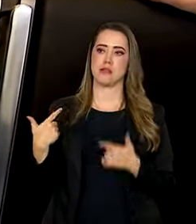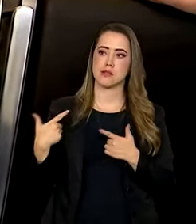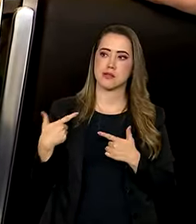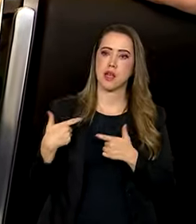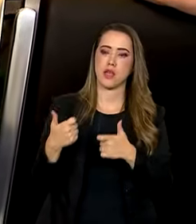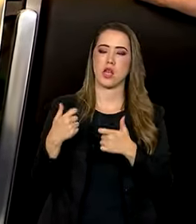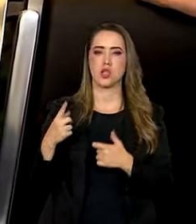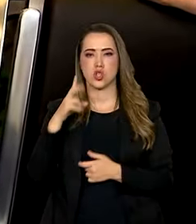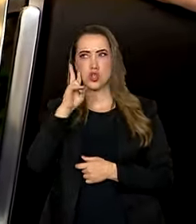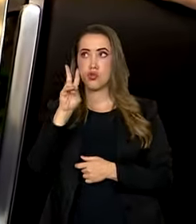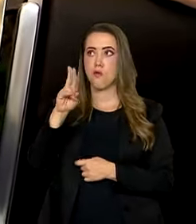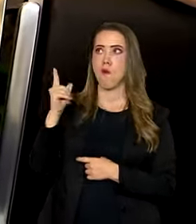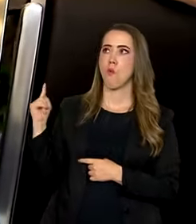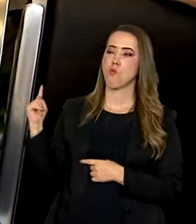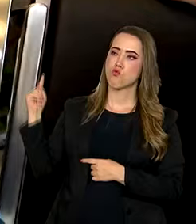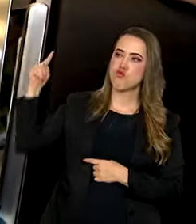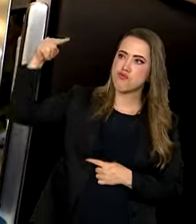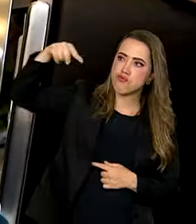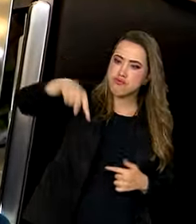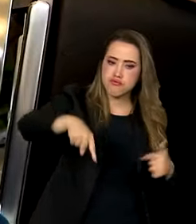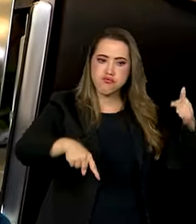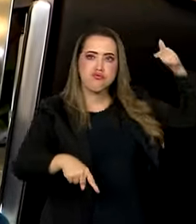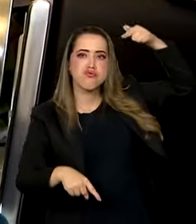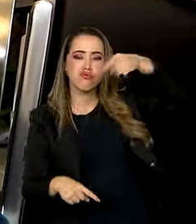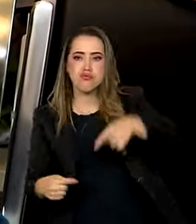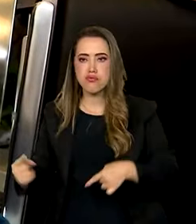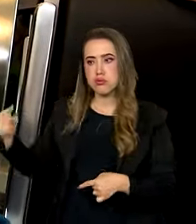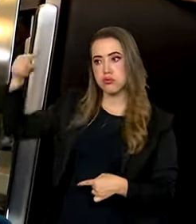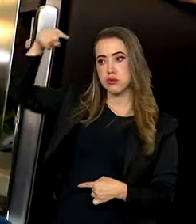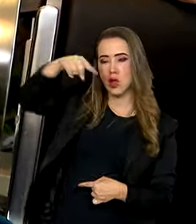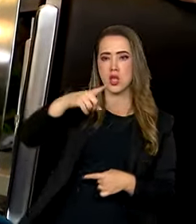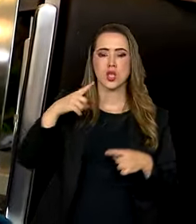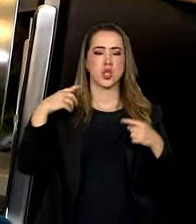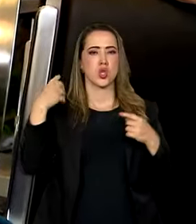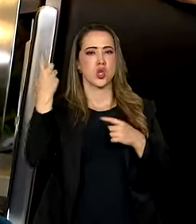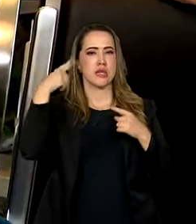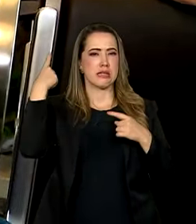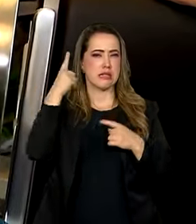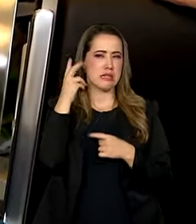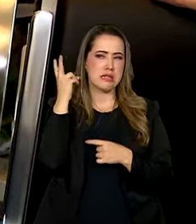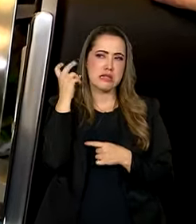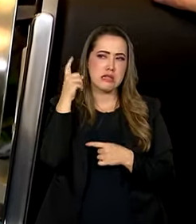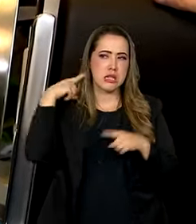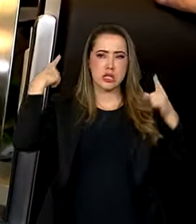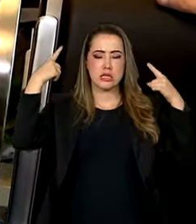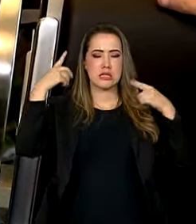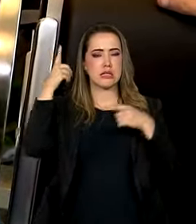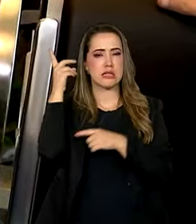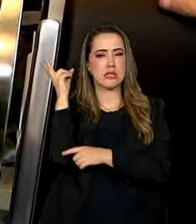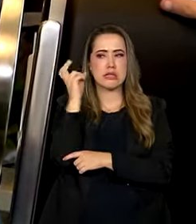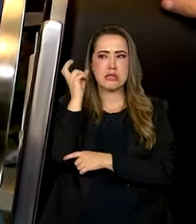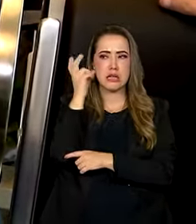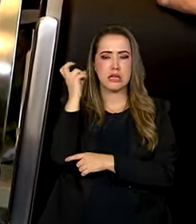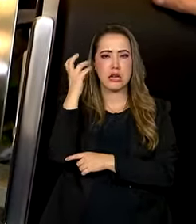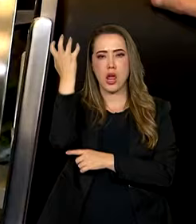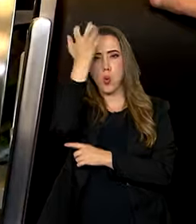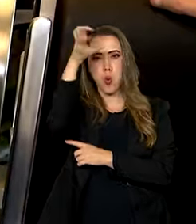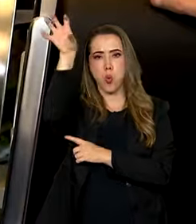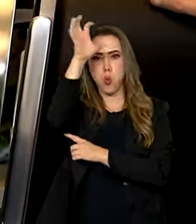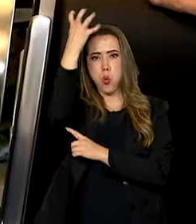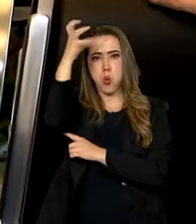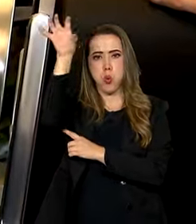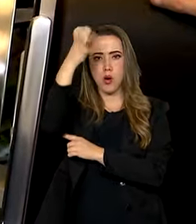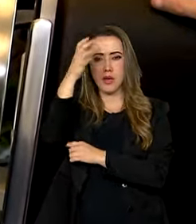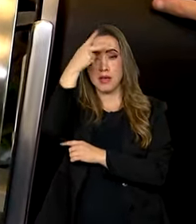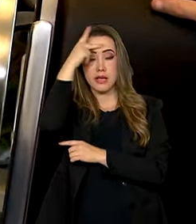Aqueles foguetes voando, sirene tocando e o pessoal se escondendo